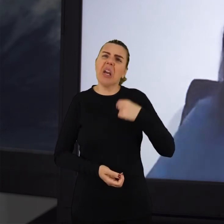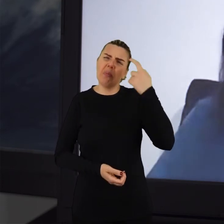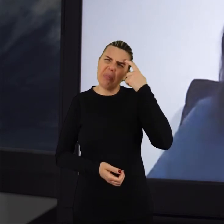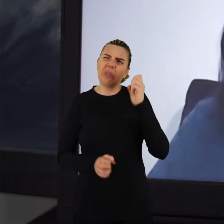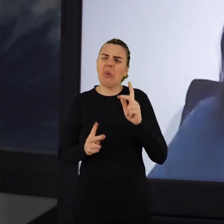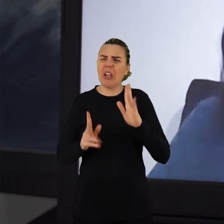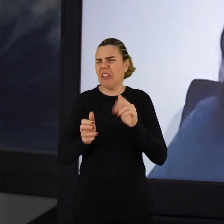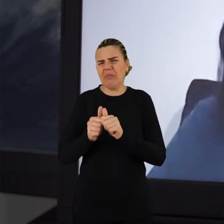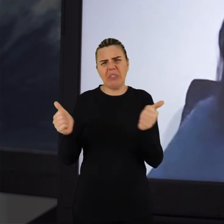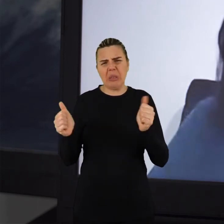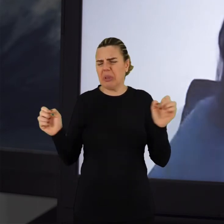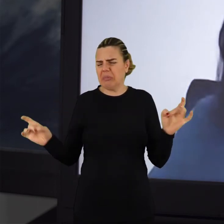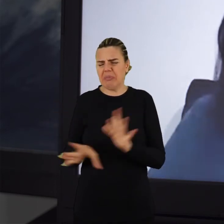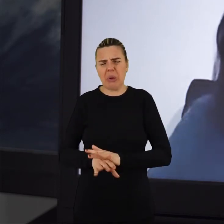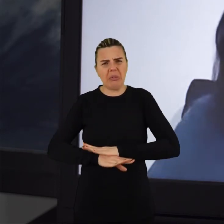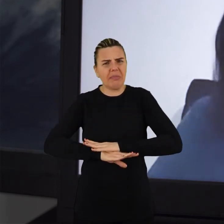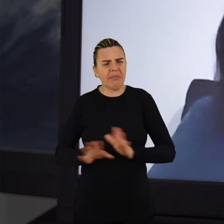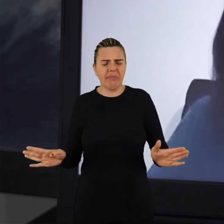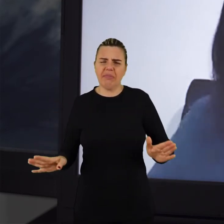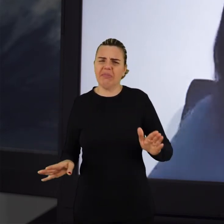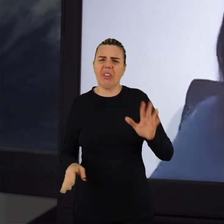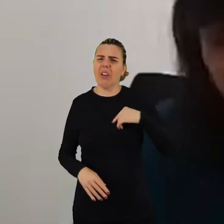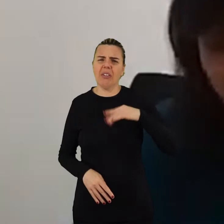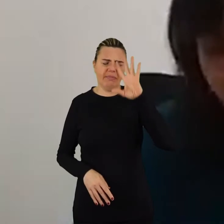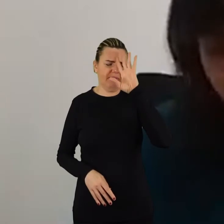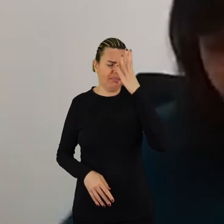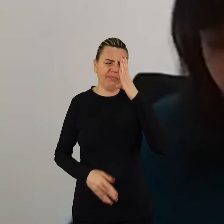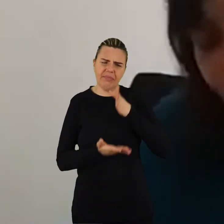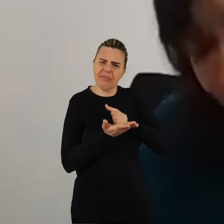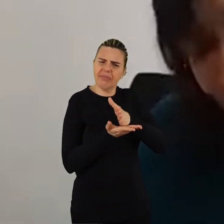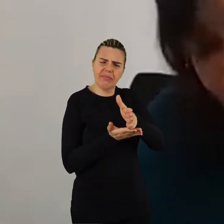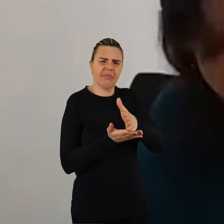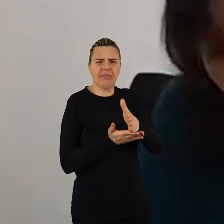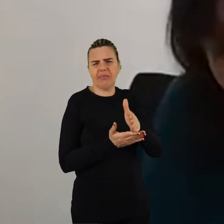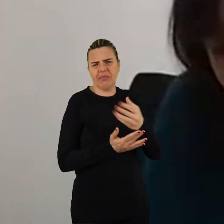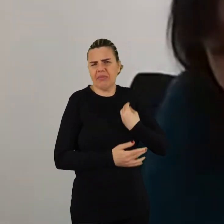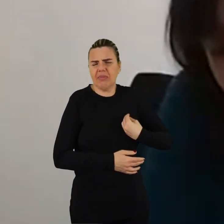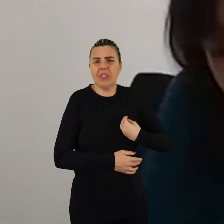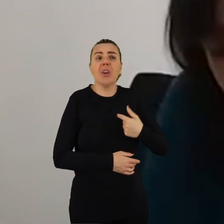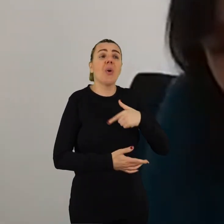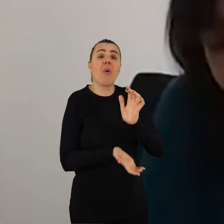acabado, sabe? E resolvi seguir, né? Eu conheci um colega